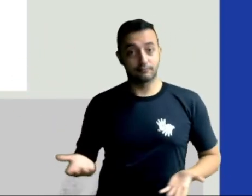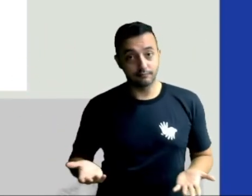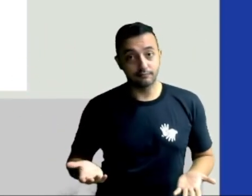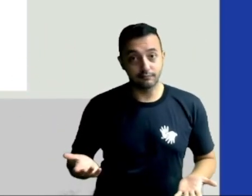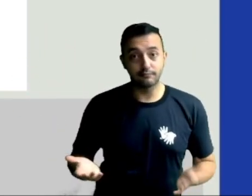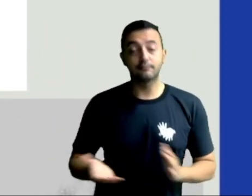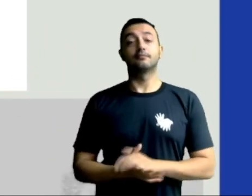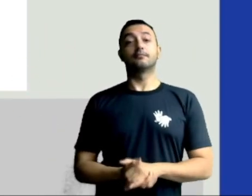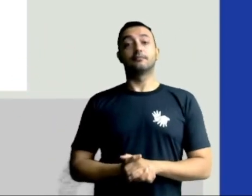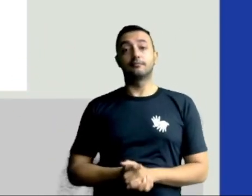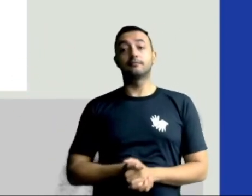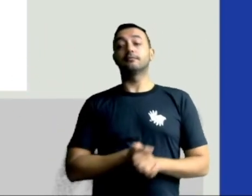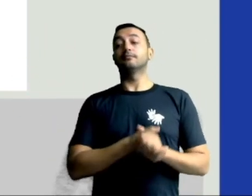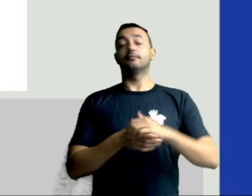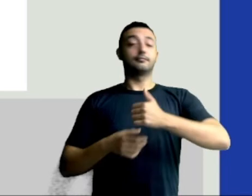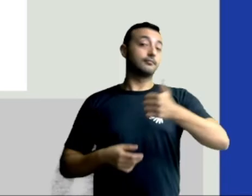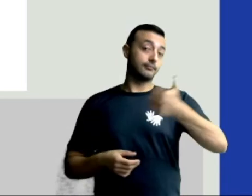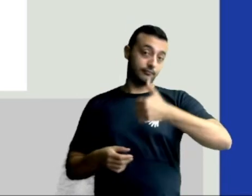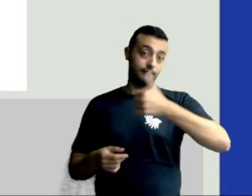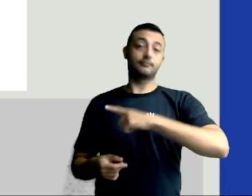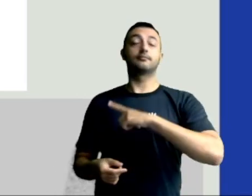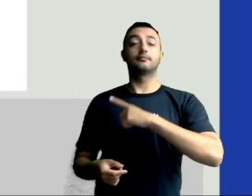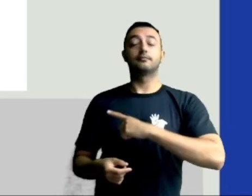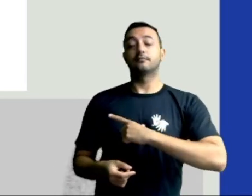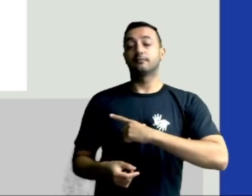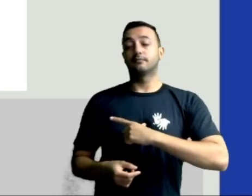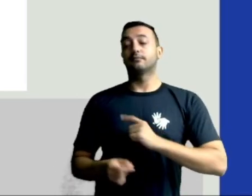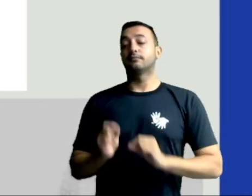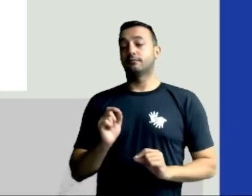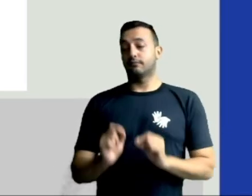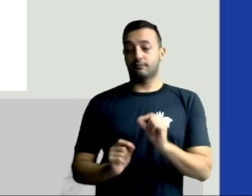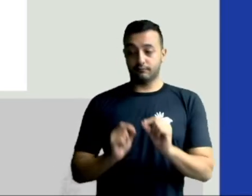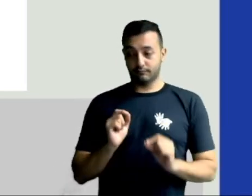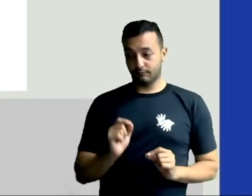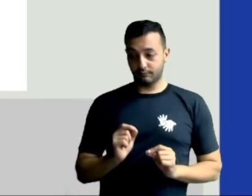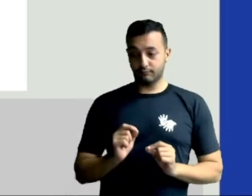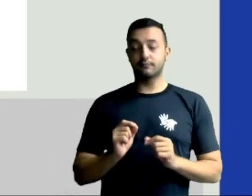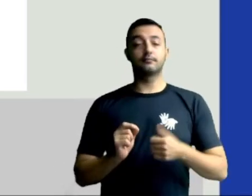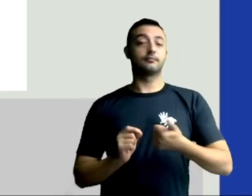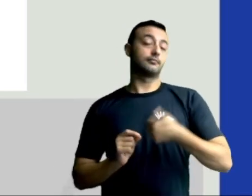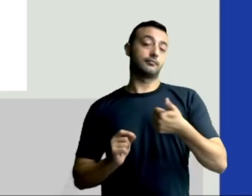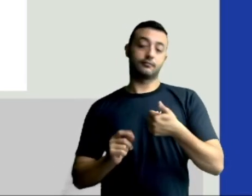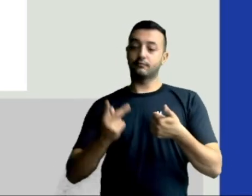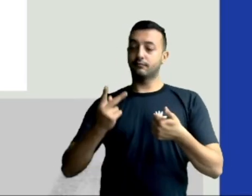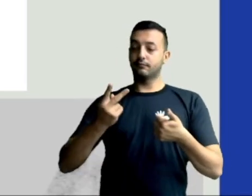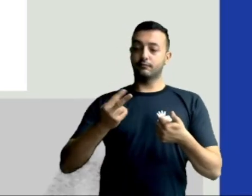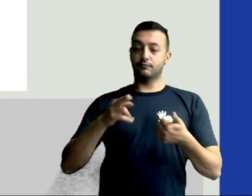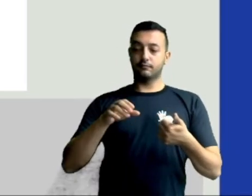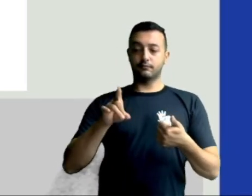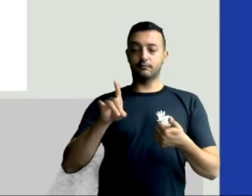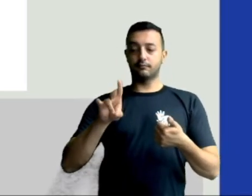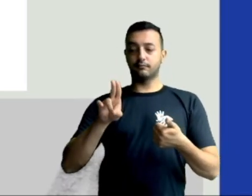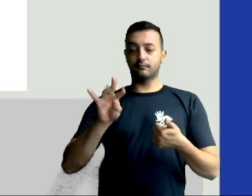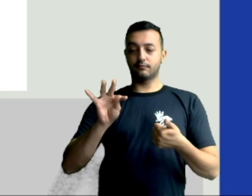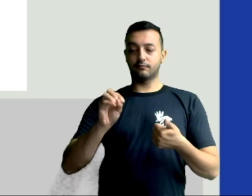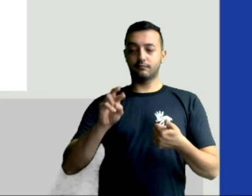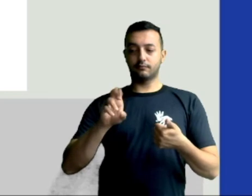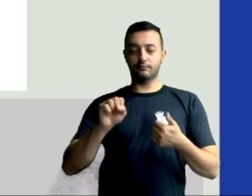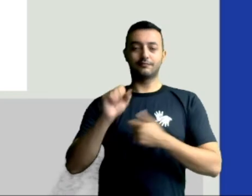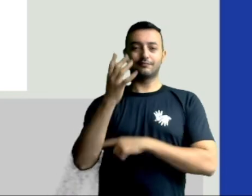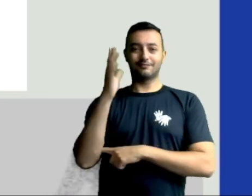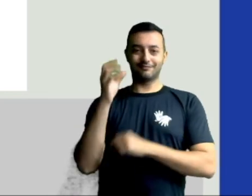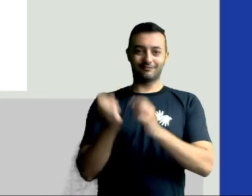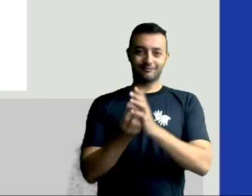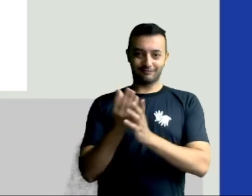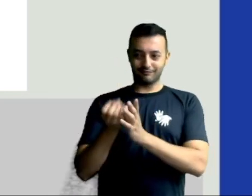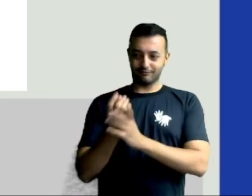para vocês. Primeiramente, a gente tem aí, ó, os seres produtores, que são as plantas. Aí vem o